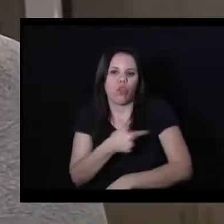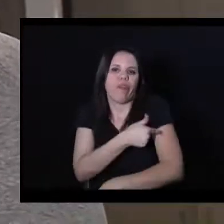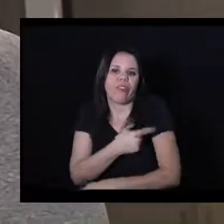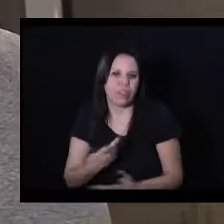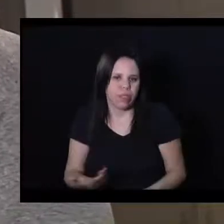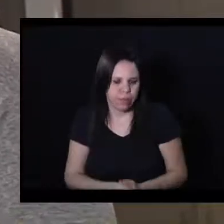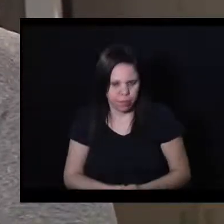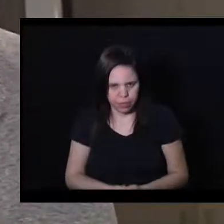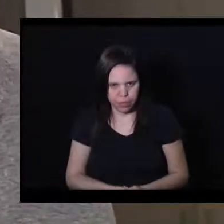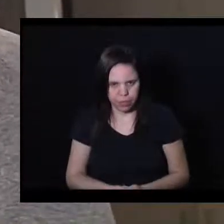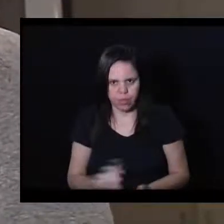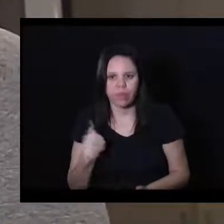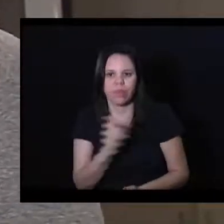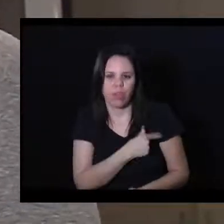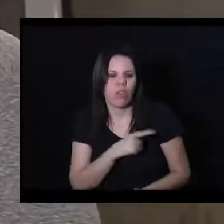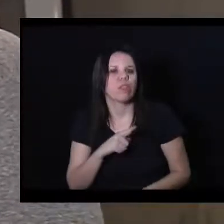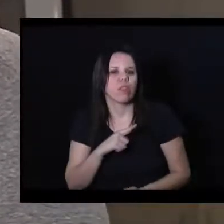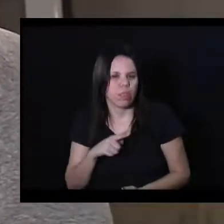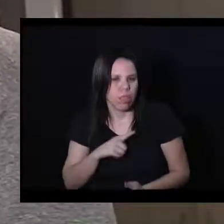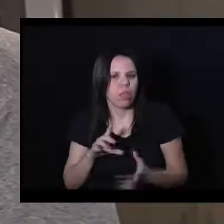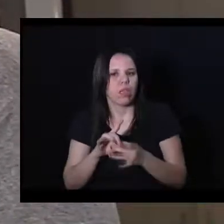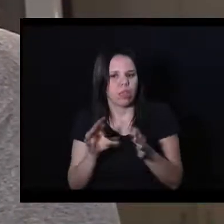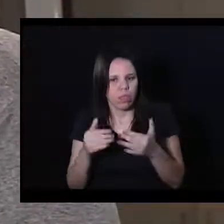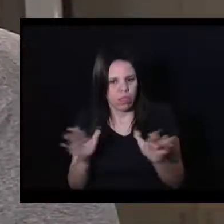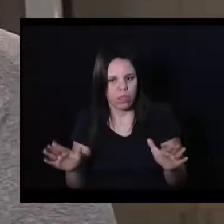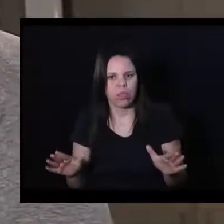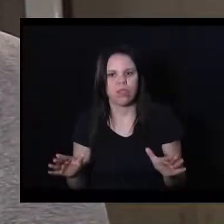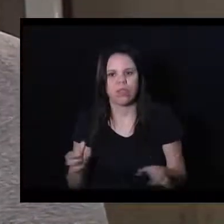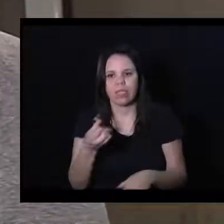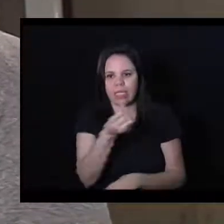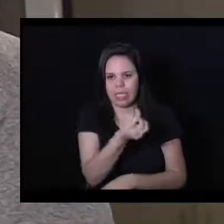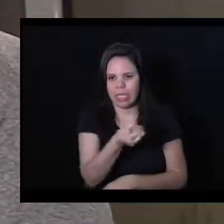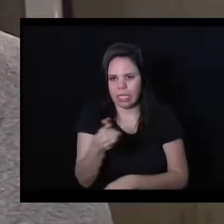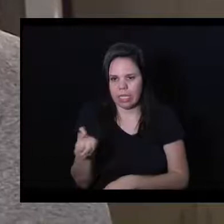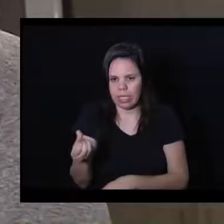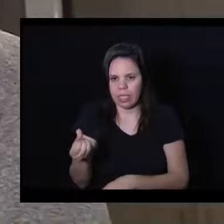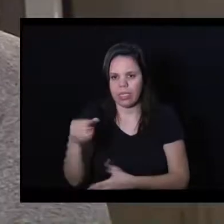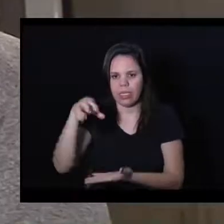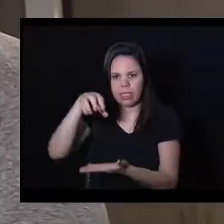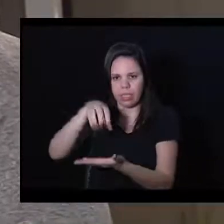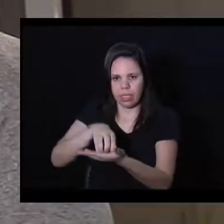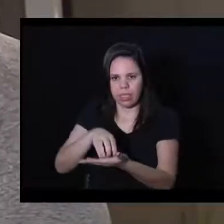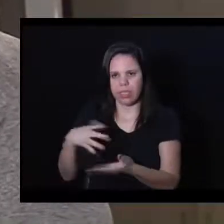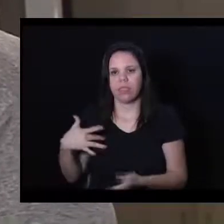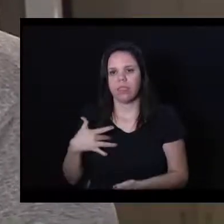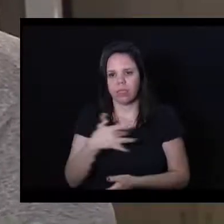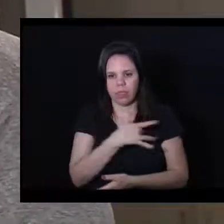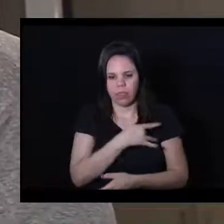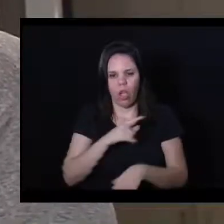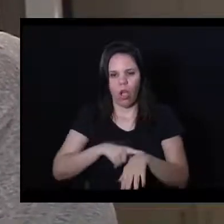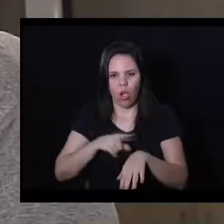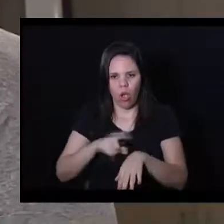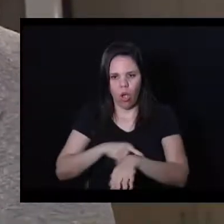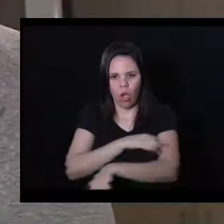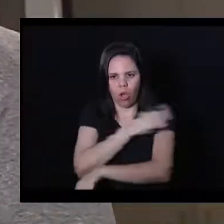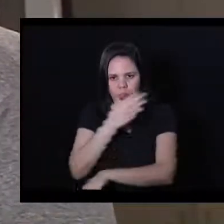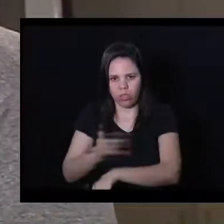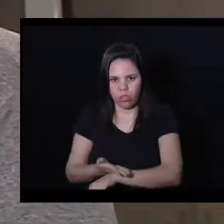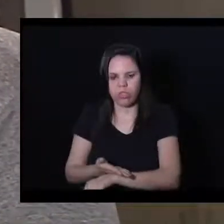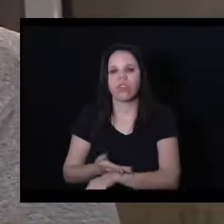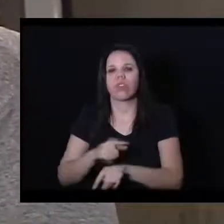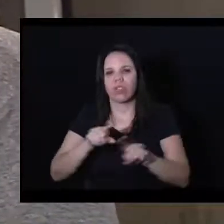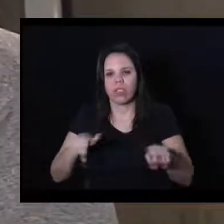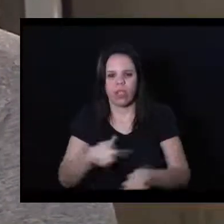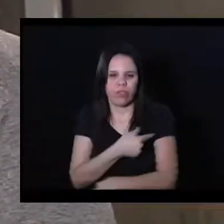vacina? Nós temos disponíveis nos nossos 66 centros de saúde, no horário de funcionamento da sala de vacina,